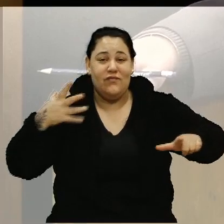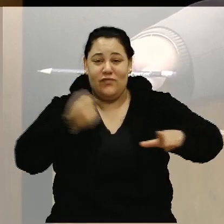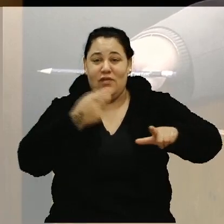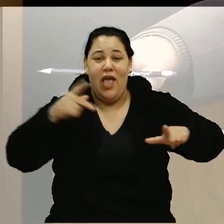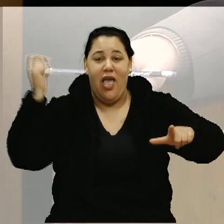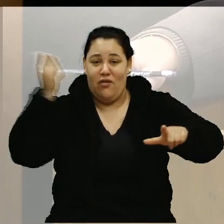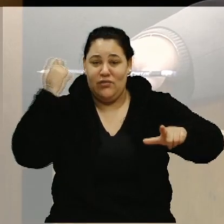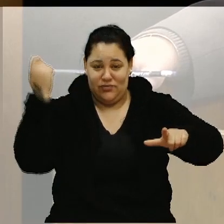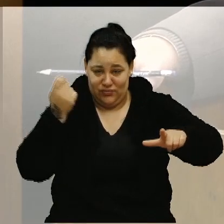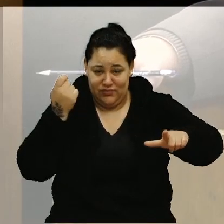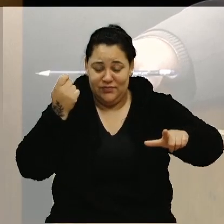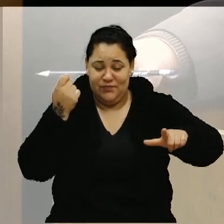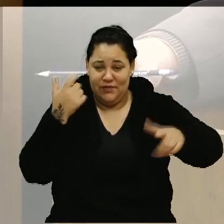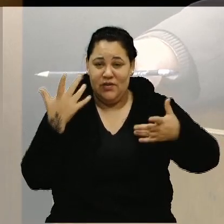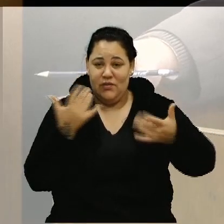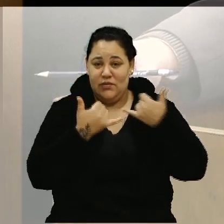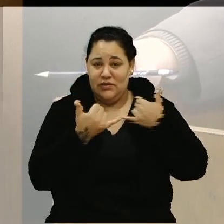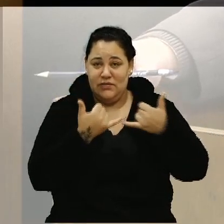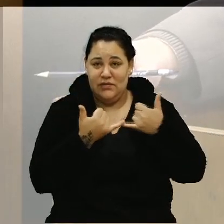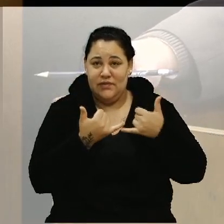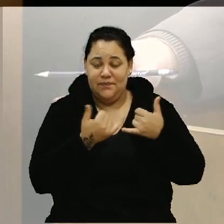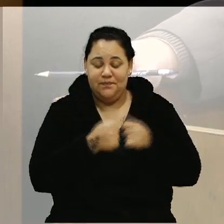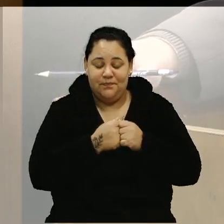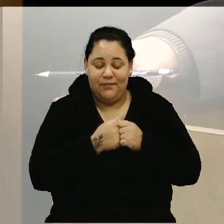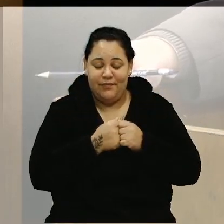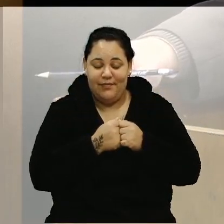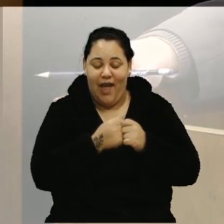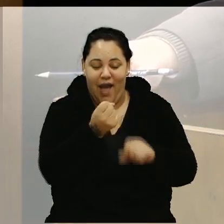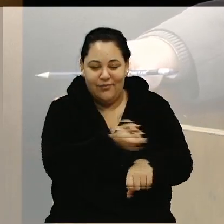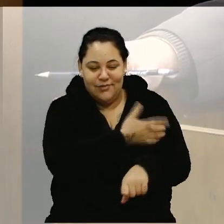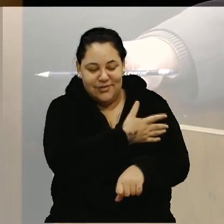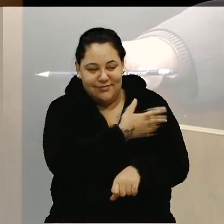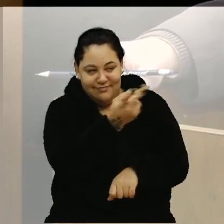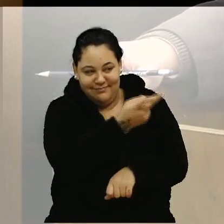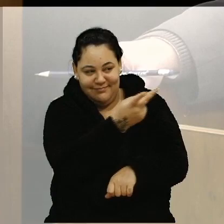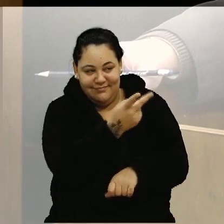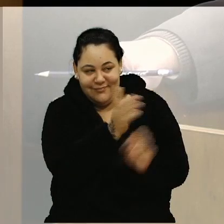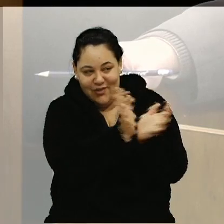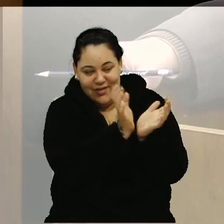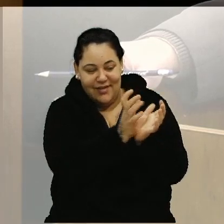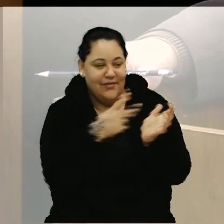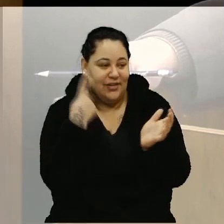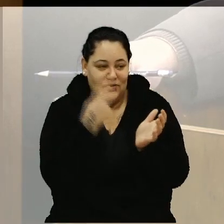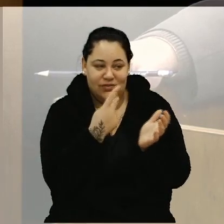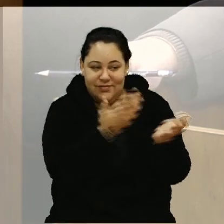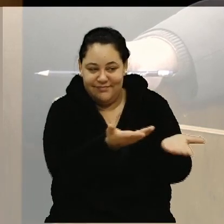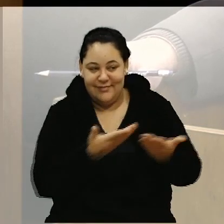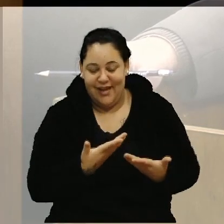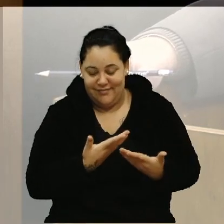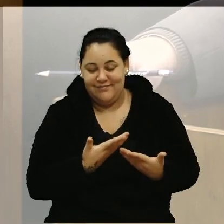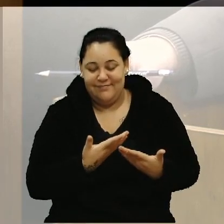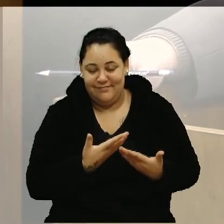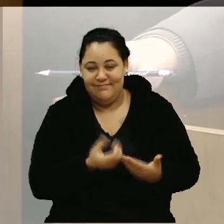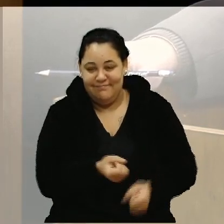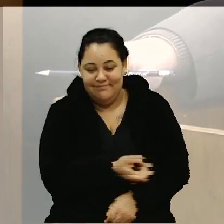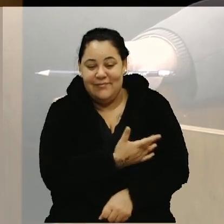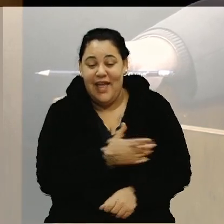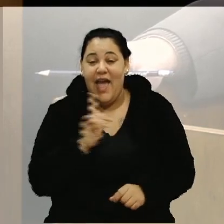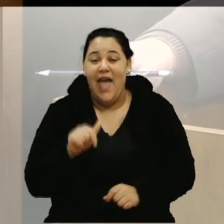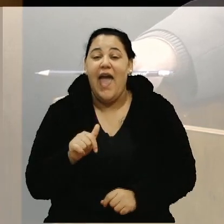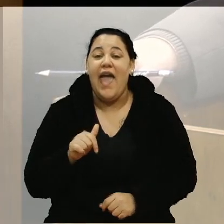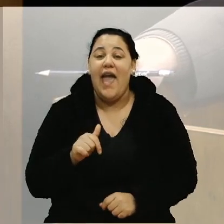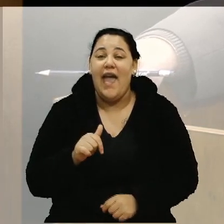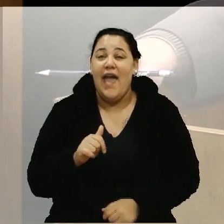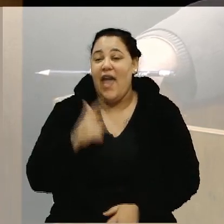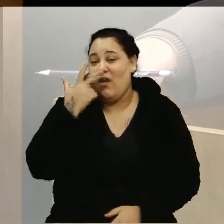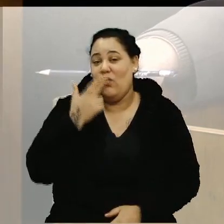Sul. A emoção que as nossas colegas vereadoras passaram para nós aqui é o exato ponto